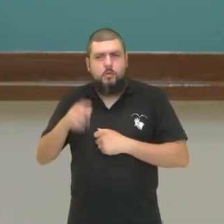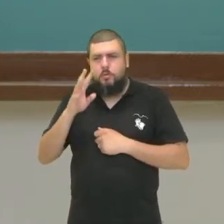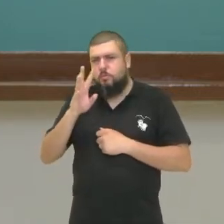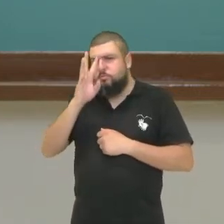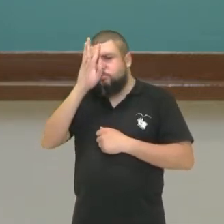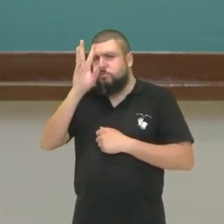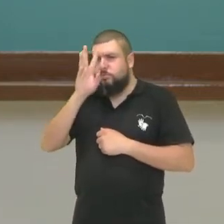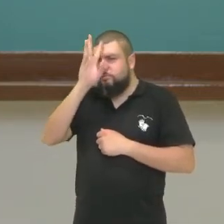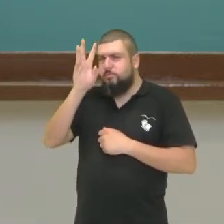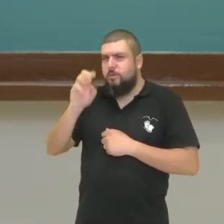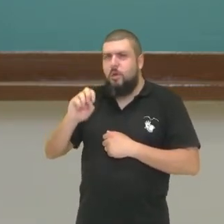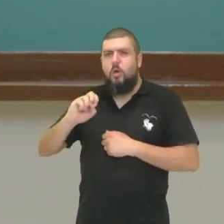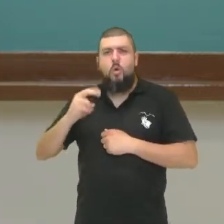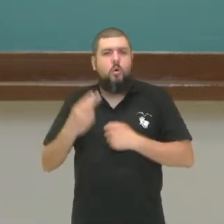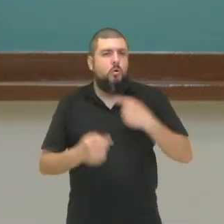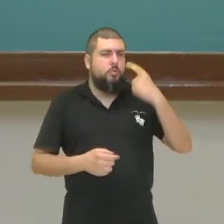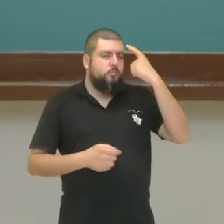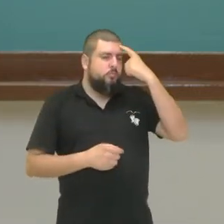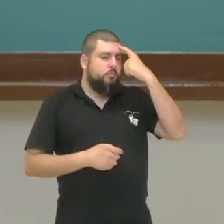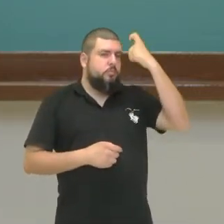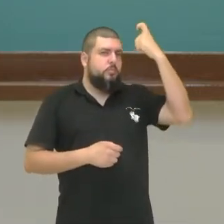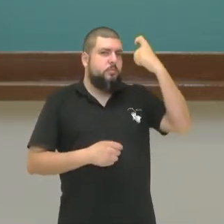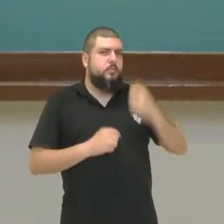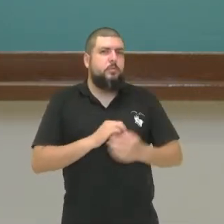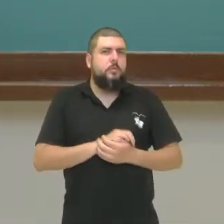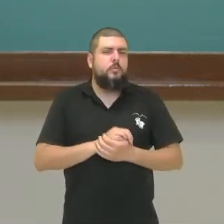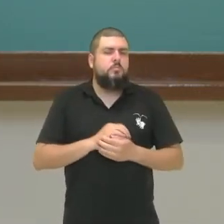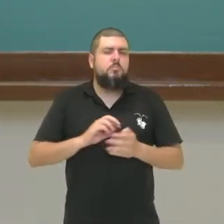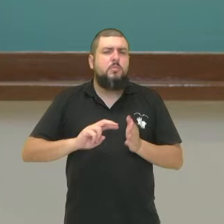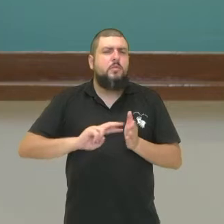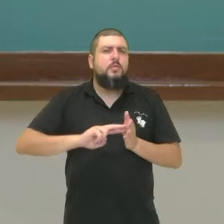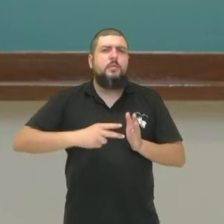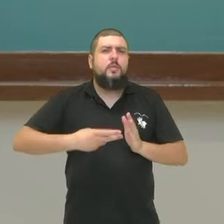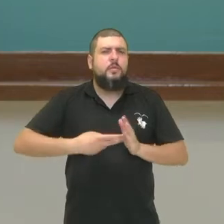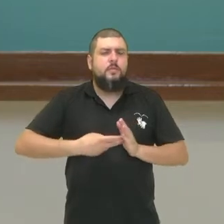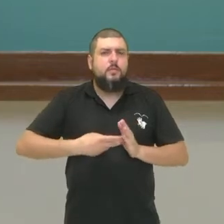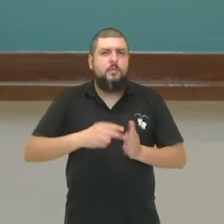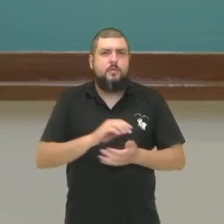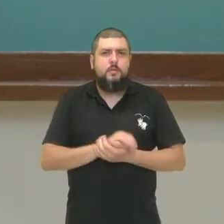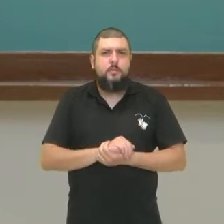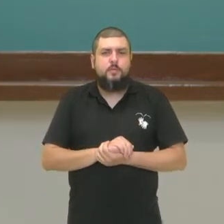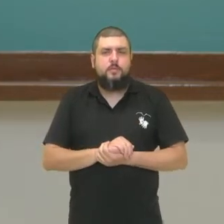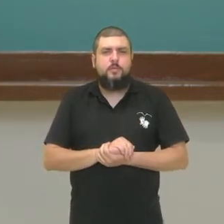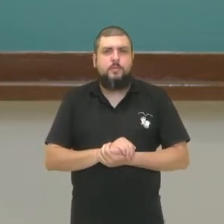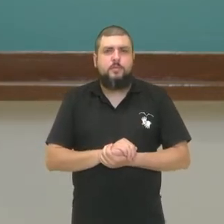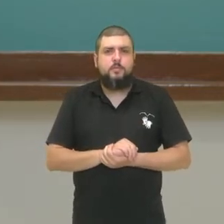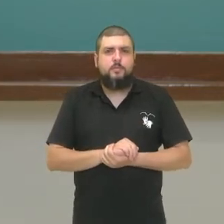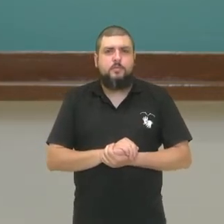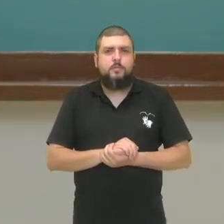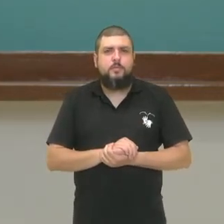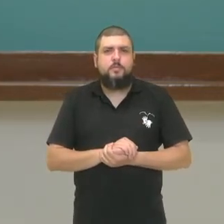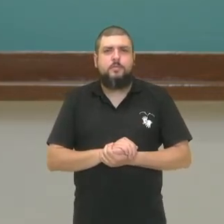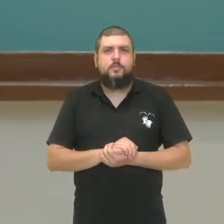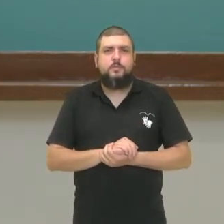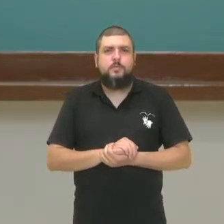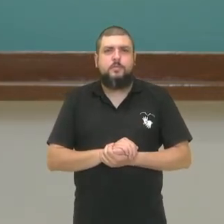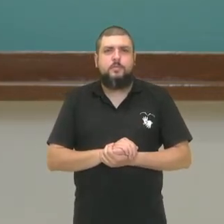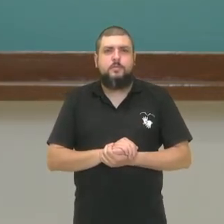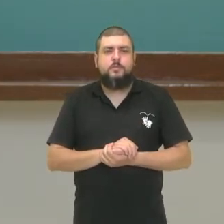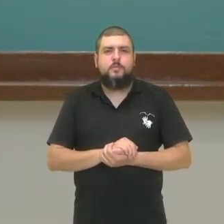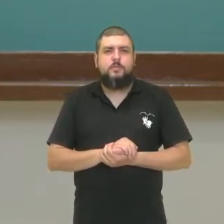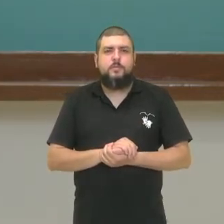dança. Afinal, o que significa improvisação? Improvisar. Então, vamos ver.